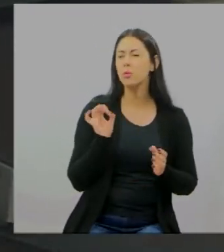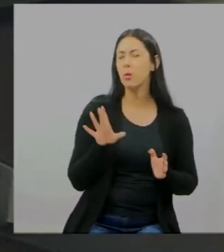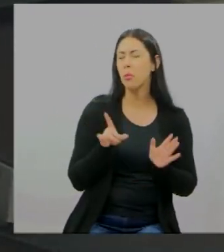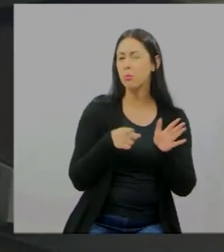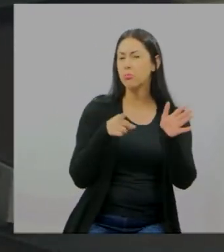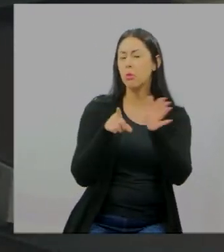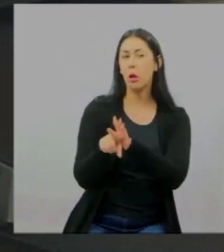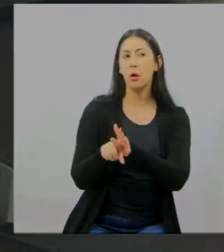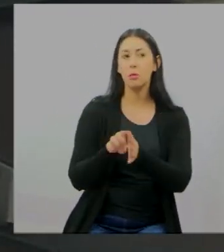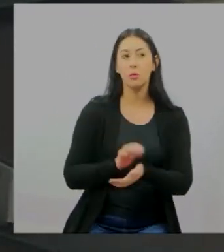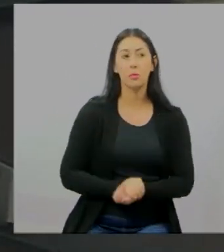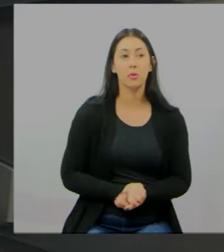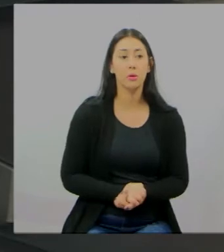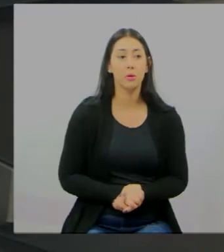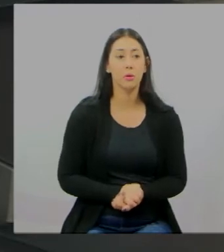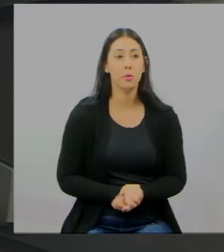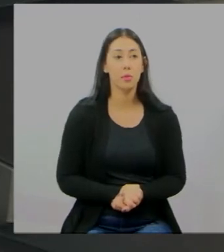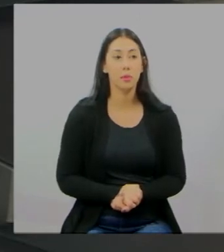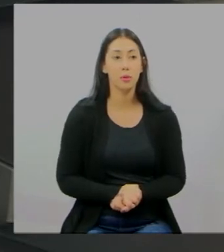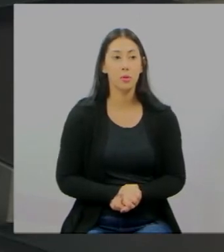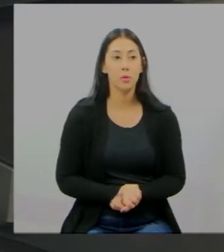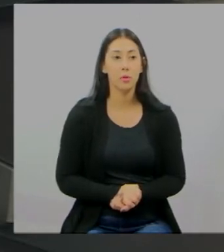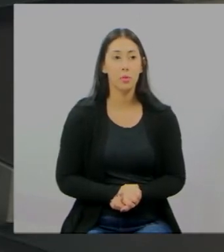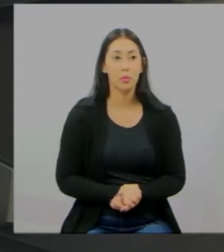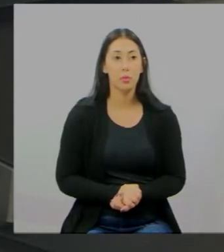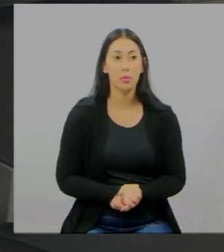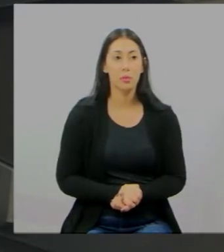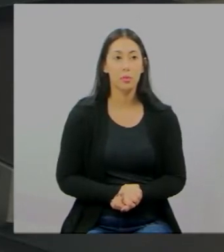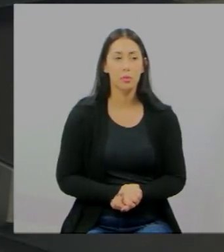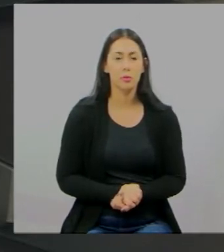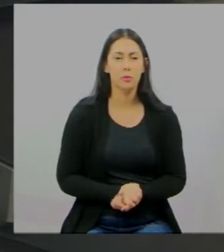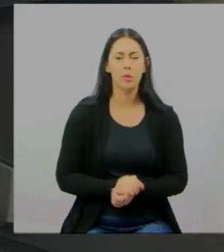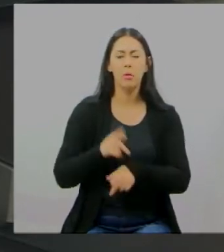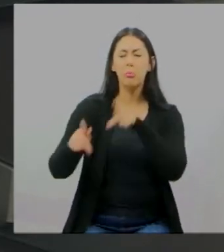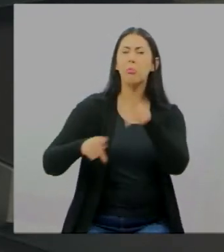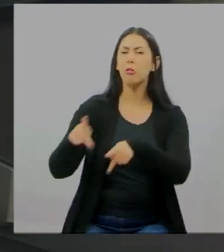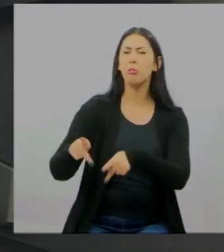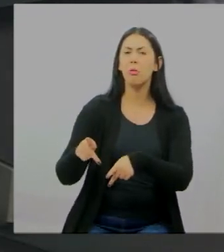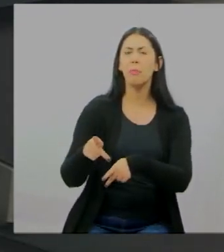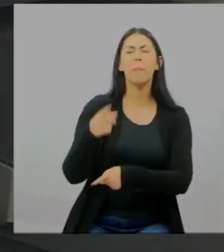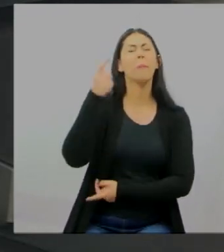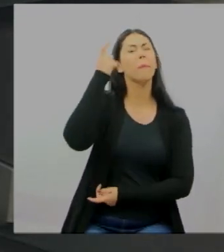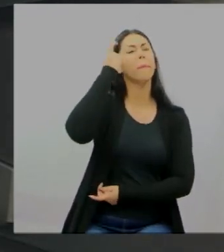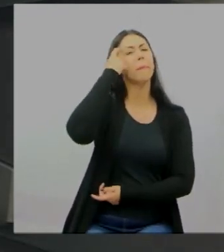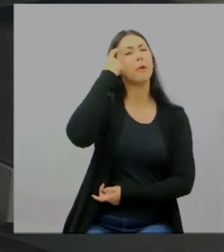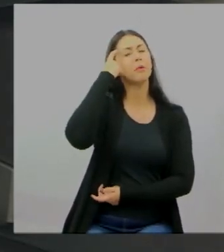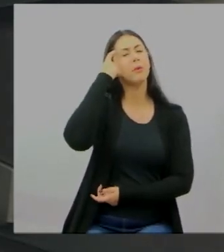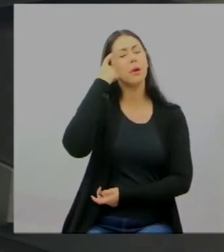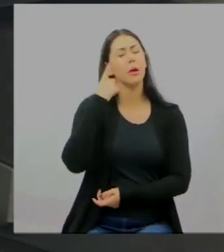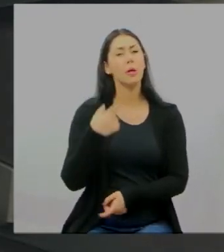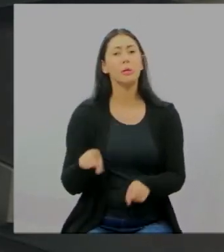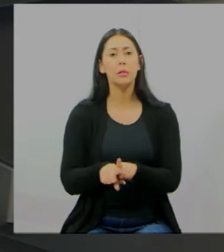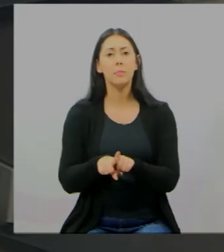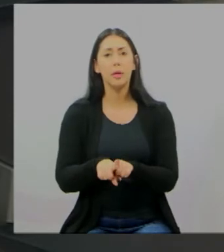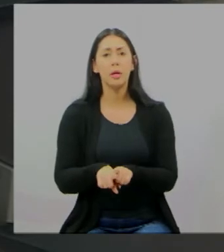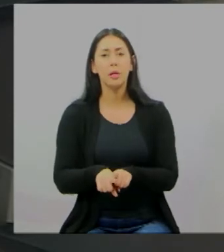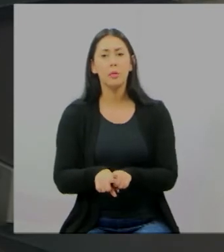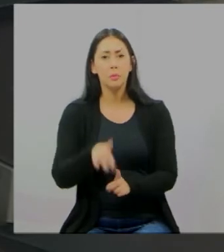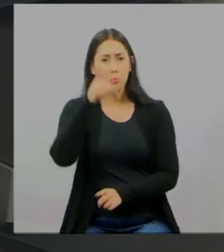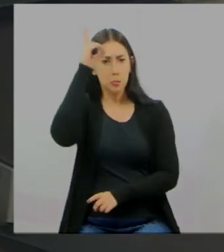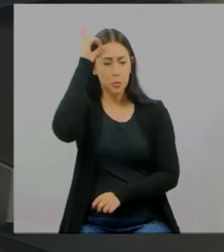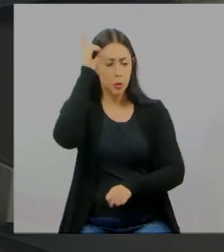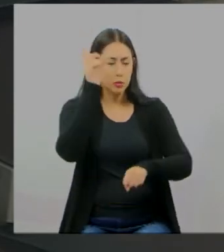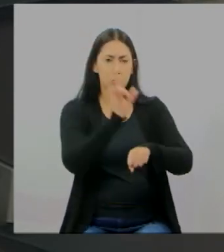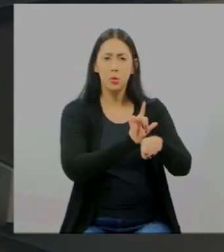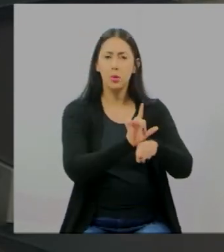aqui, que é para a população pensar e para o comerciante pensar também. O